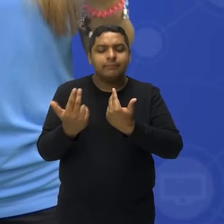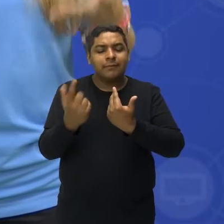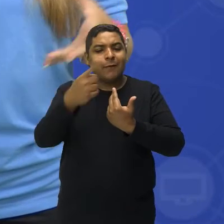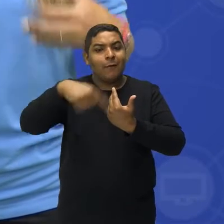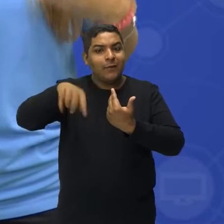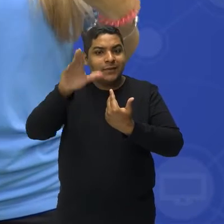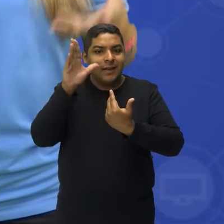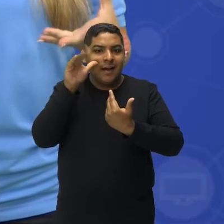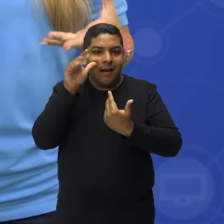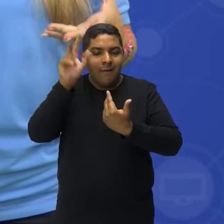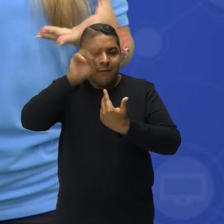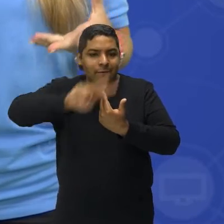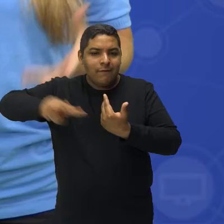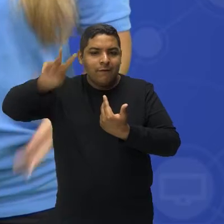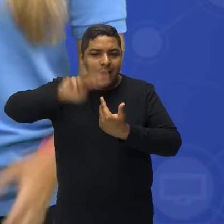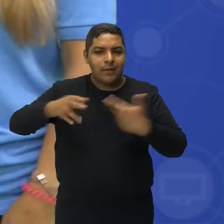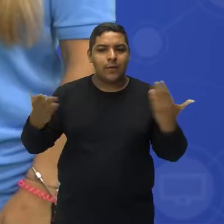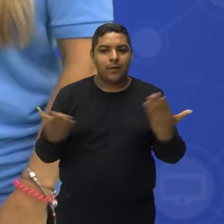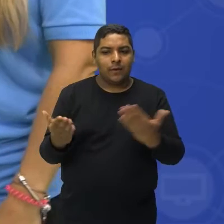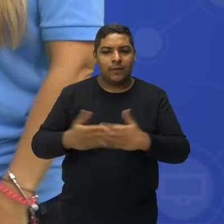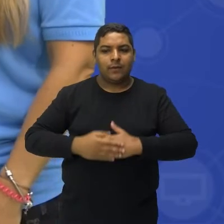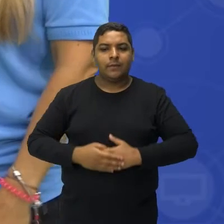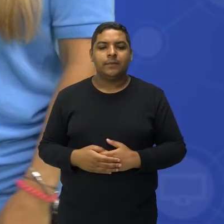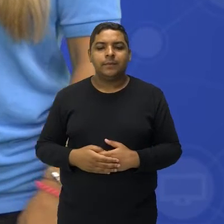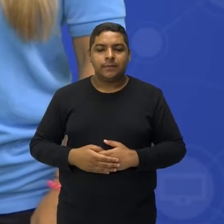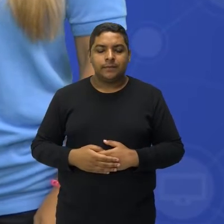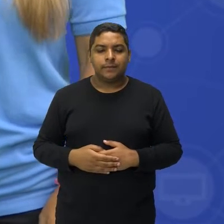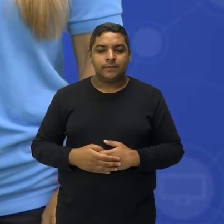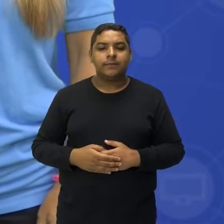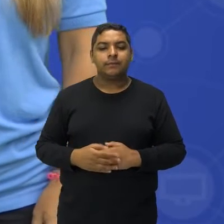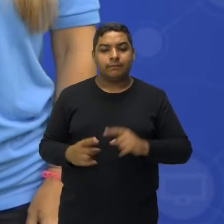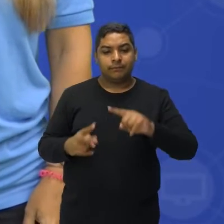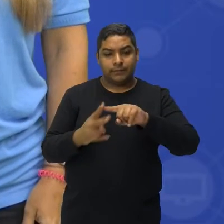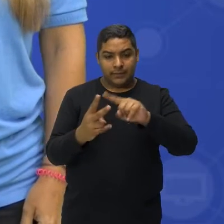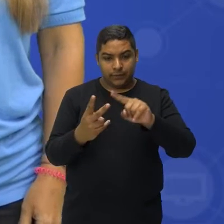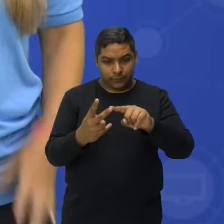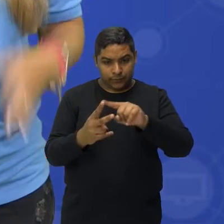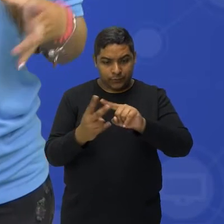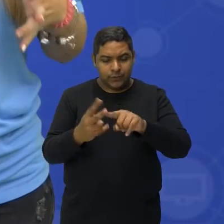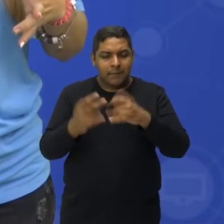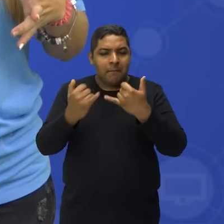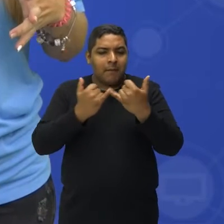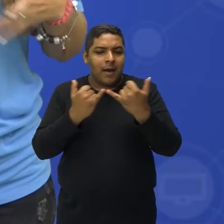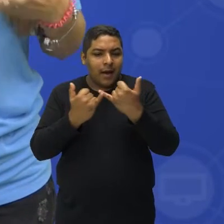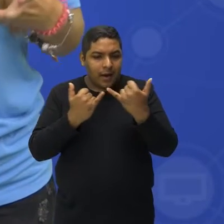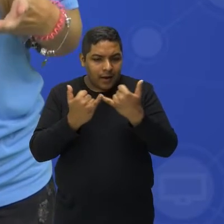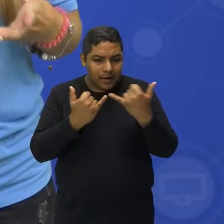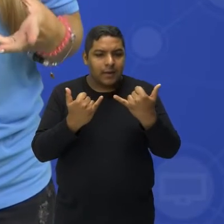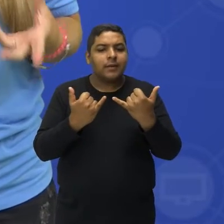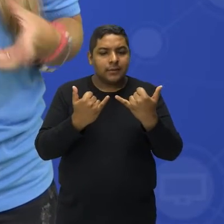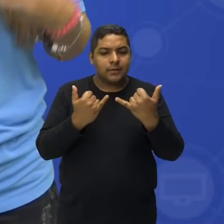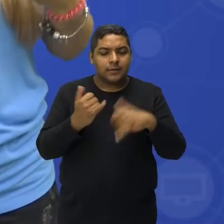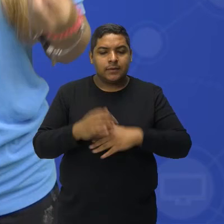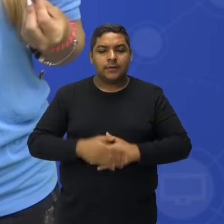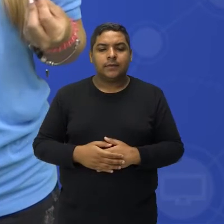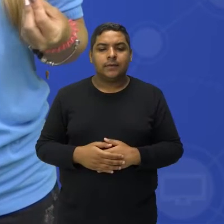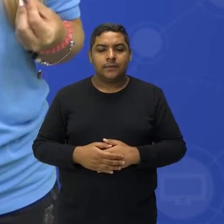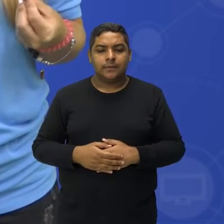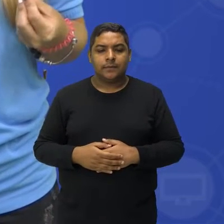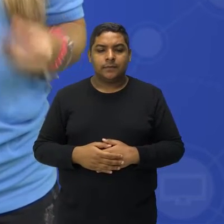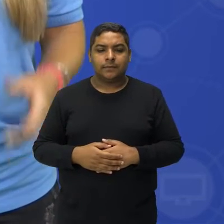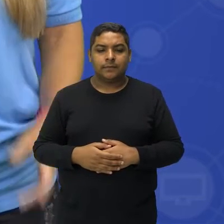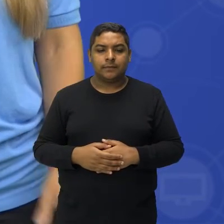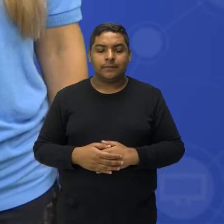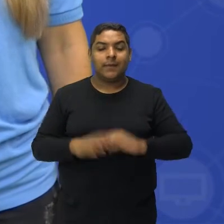estão visualizando agora nesse momento. Essas duas estruturas parecem iguais, né? Parecem que são iguais, são compostos